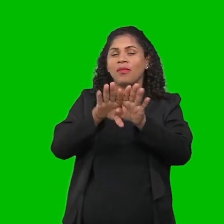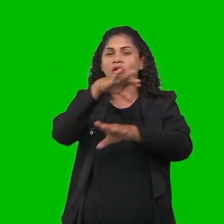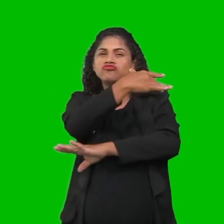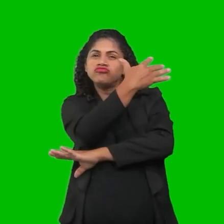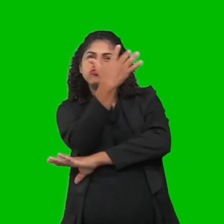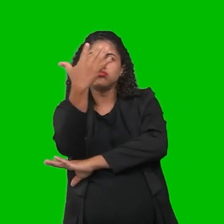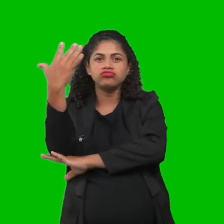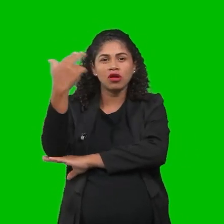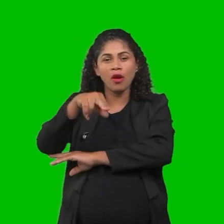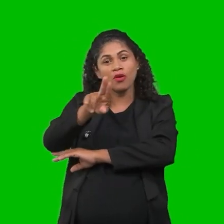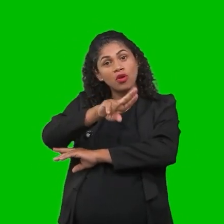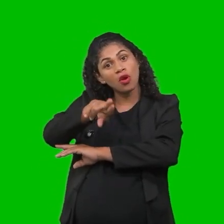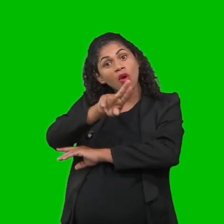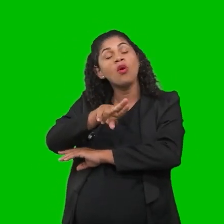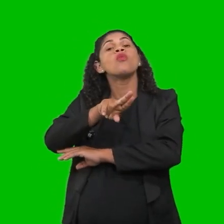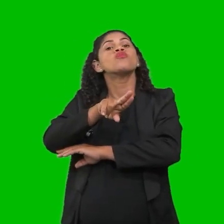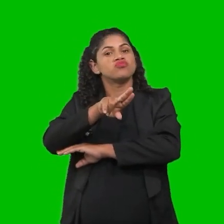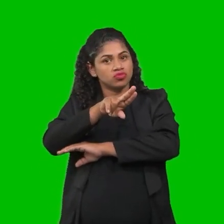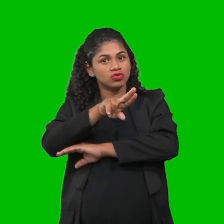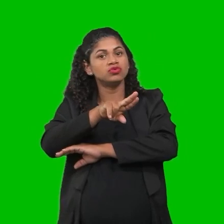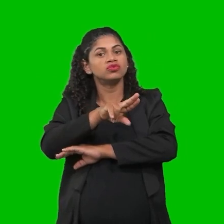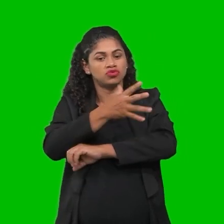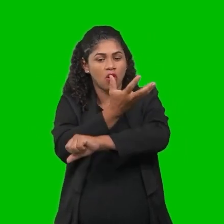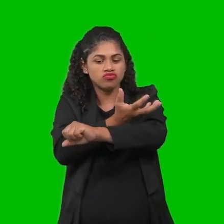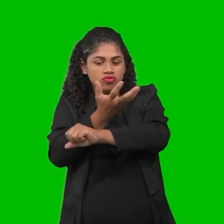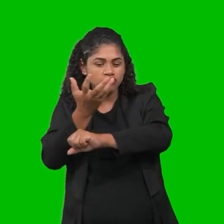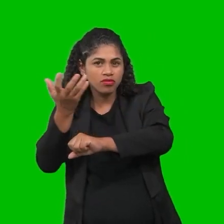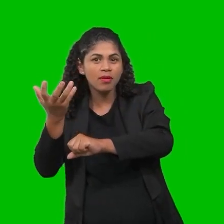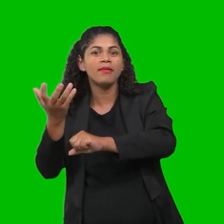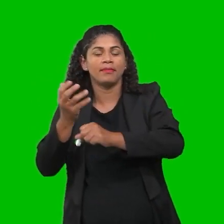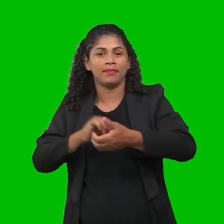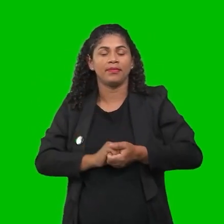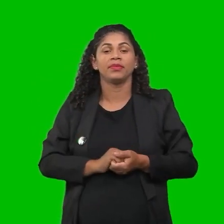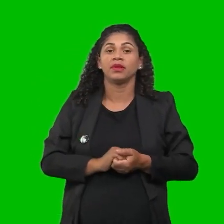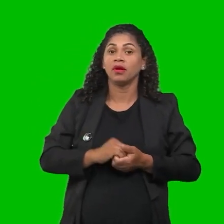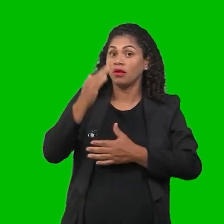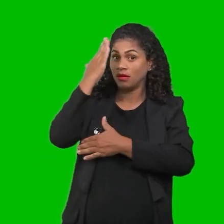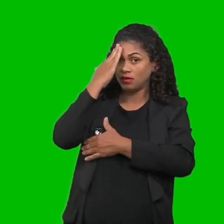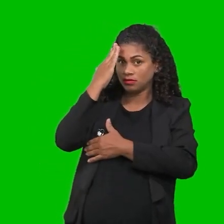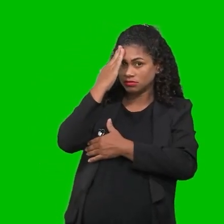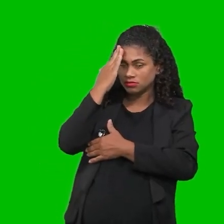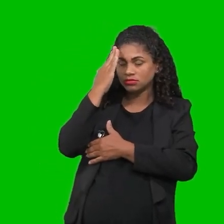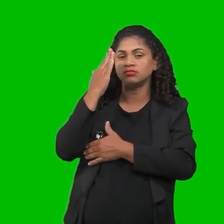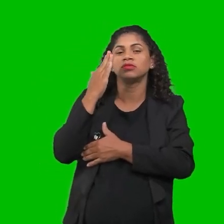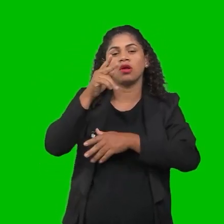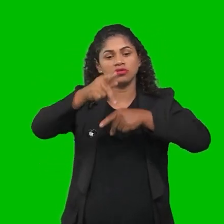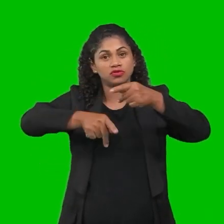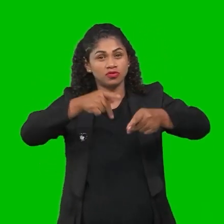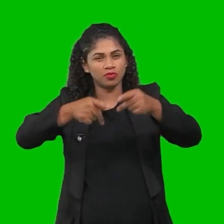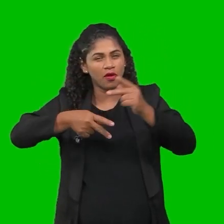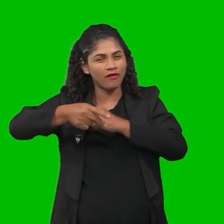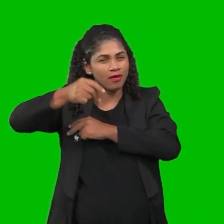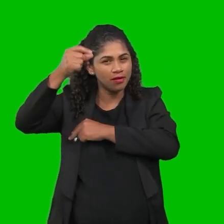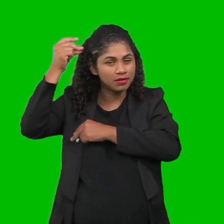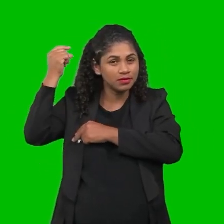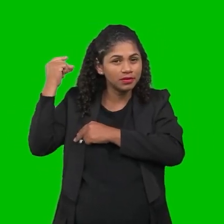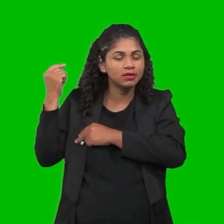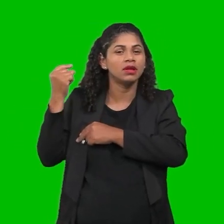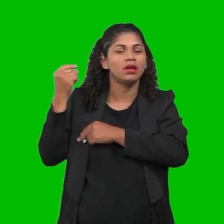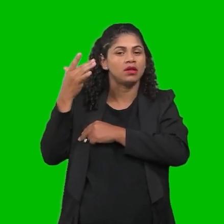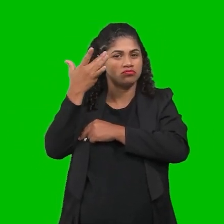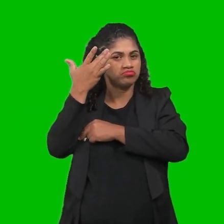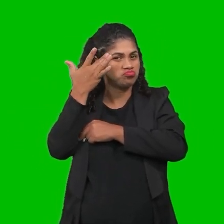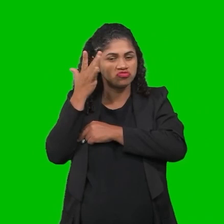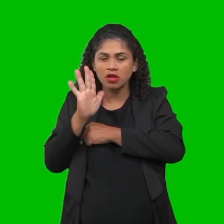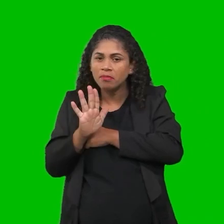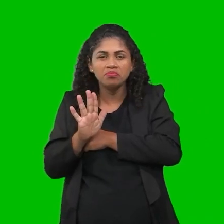e o uso dos recursos naturais, né? E todos esses saberes, né, todos os povos antigos, eles, embora não